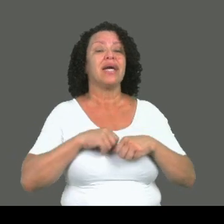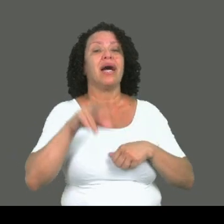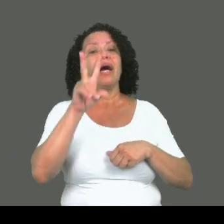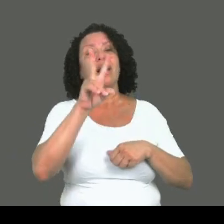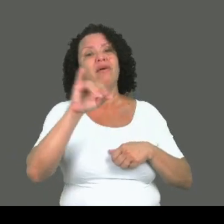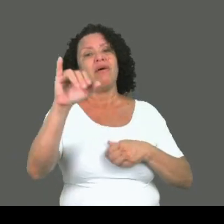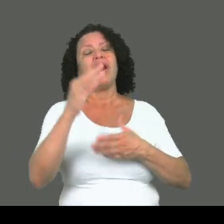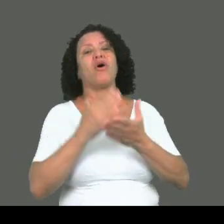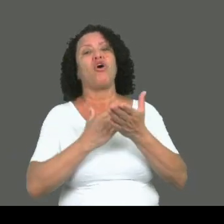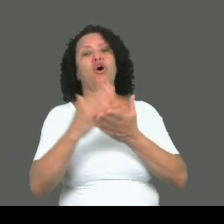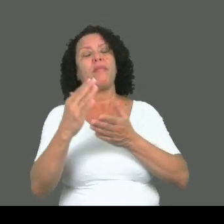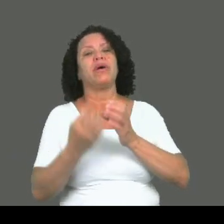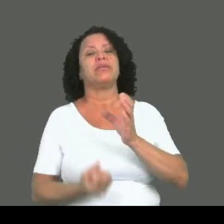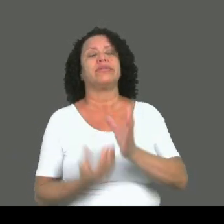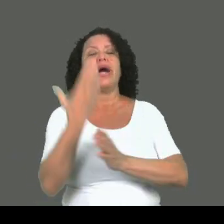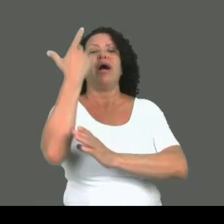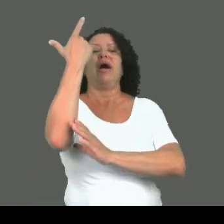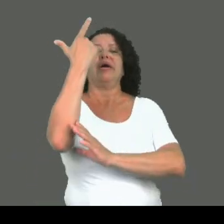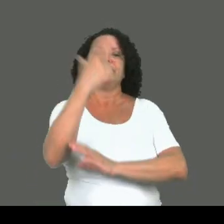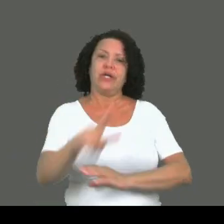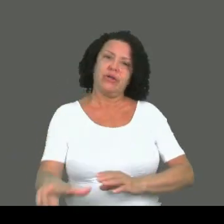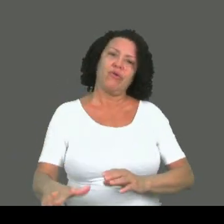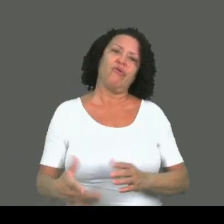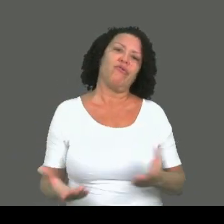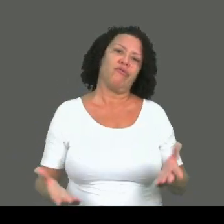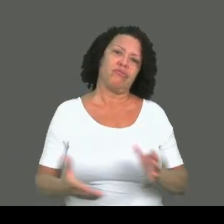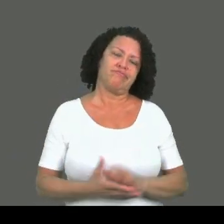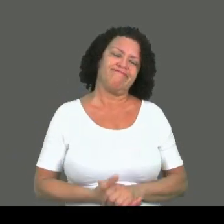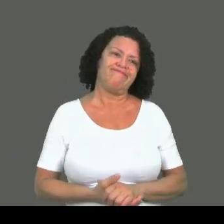começar a surgir de novo, né, a crescer.